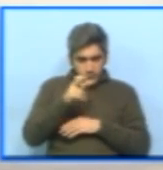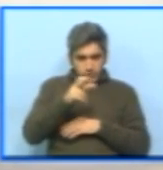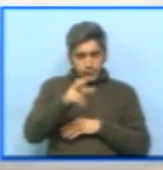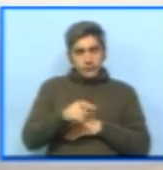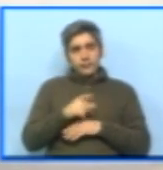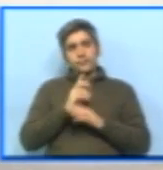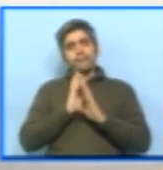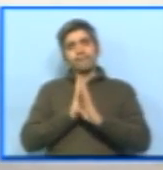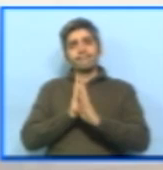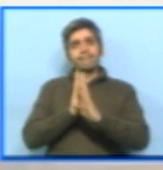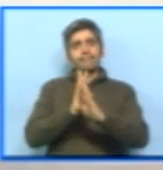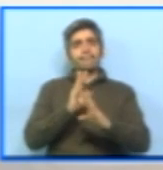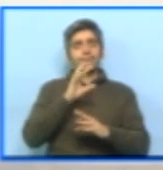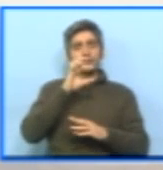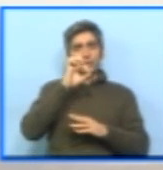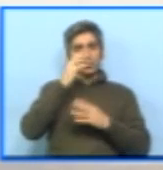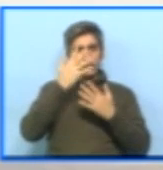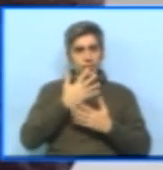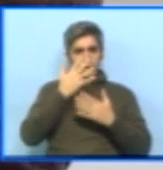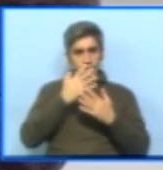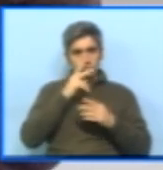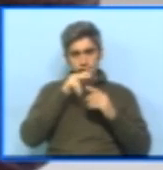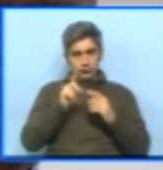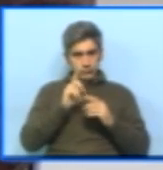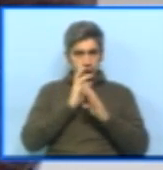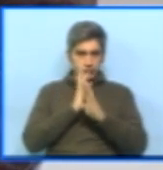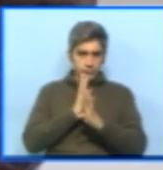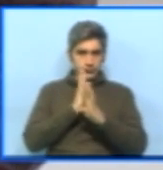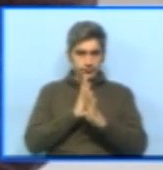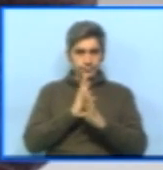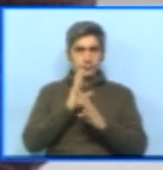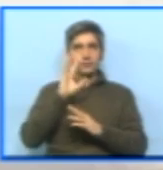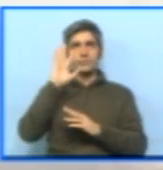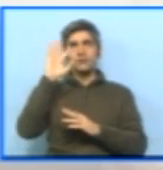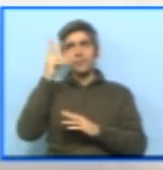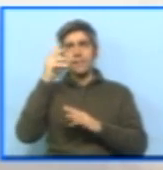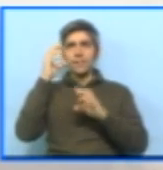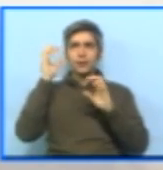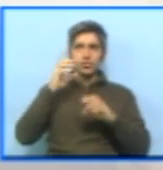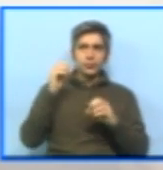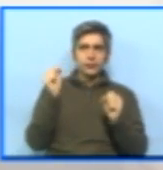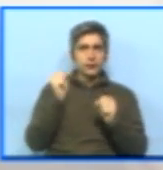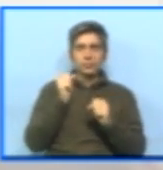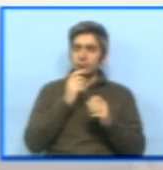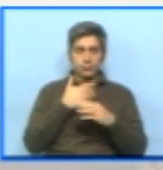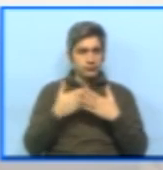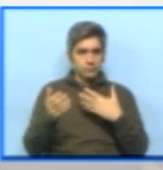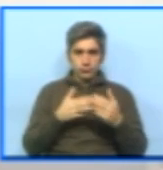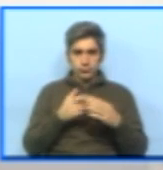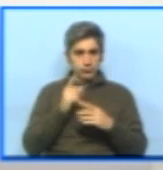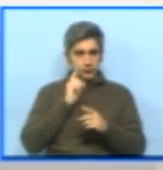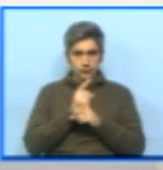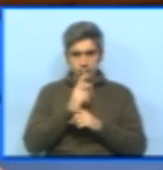8 dias, ininterruptamente, sejam quais forem as condições até climatéricas, não é? Sim. Quando